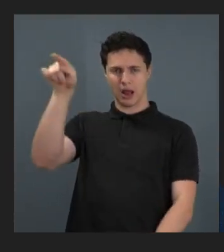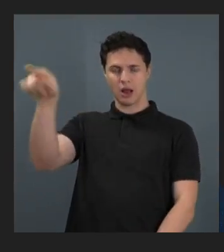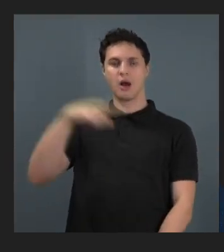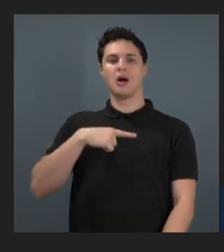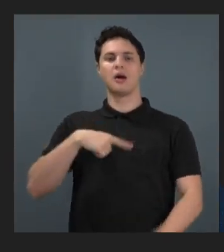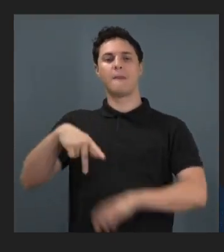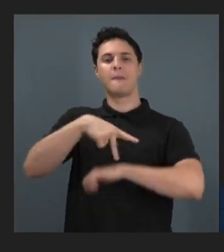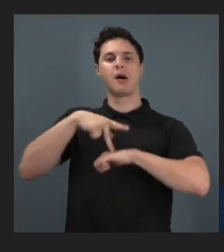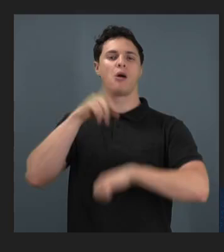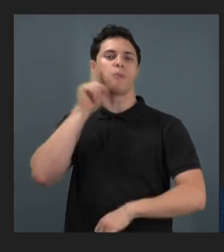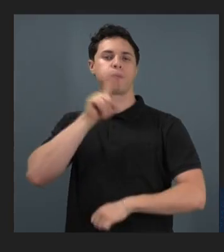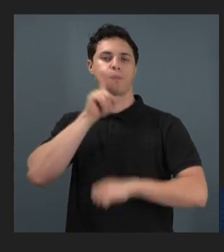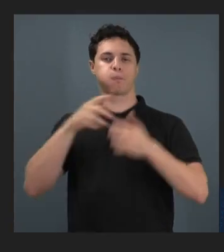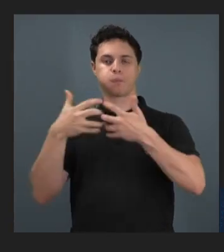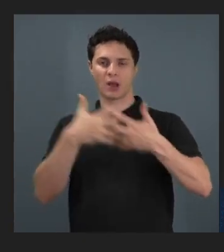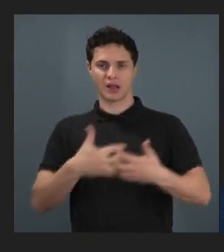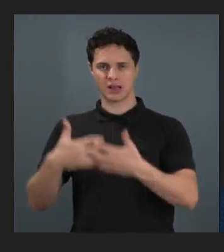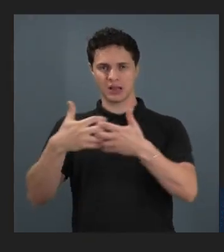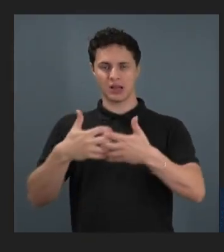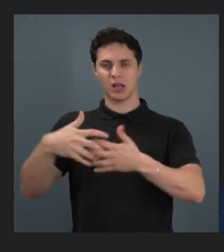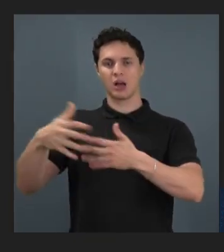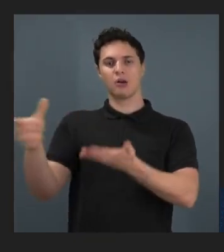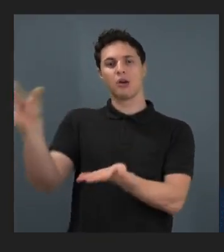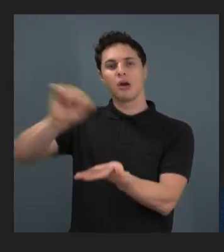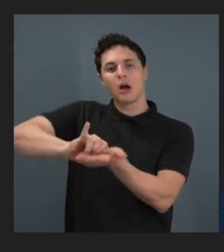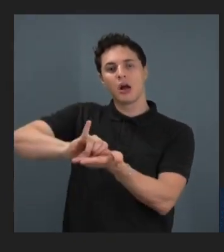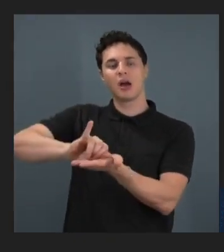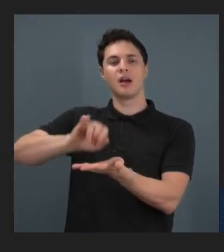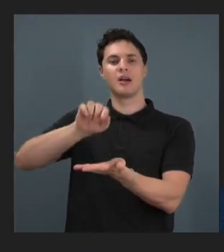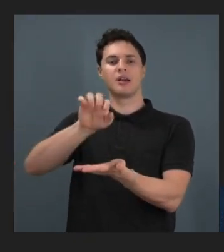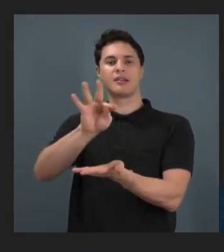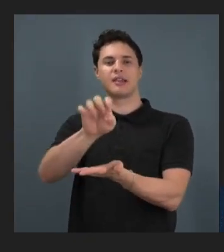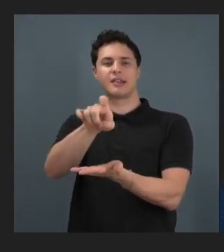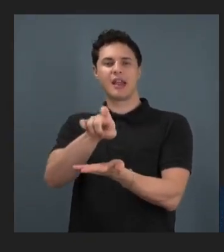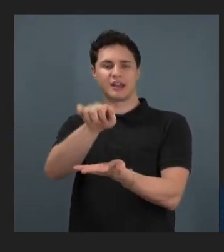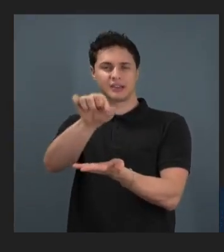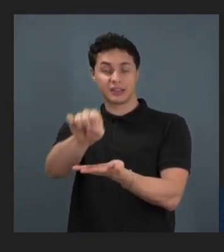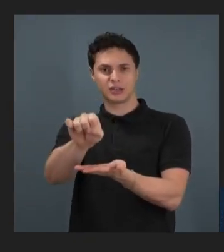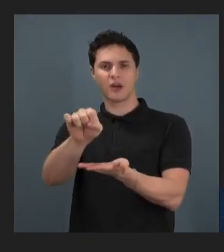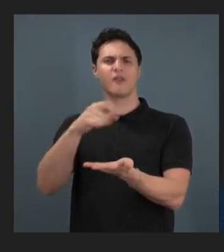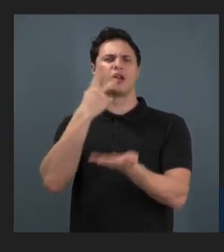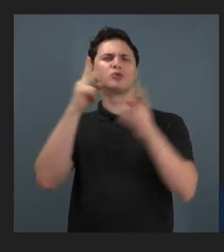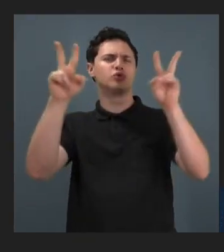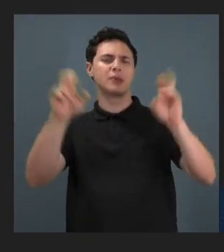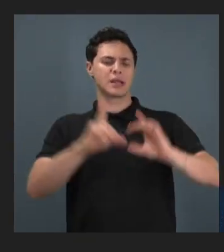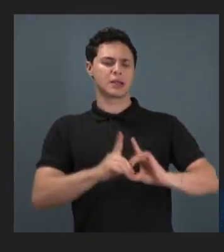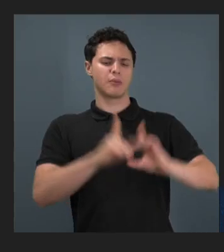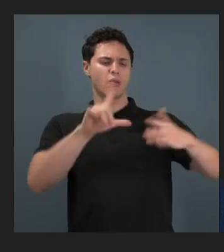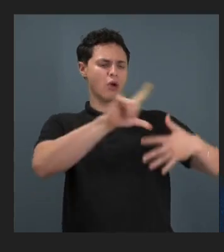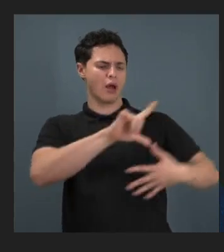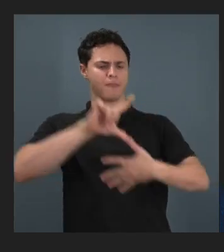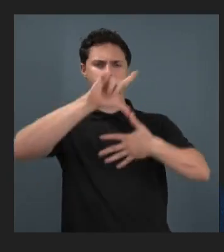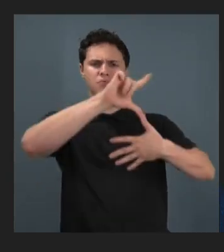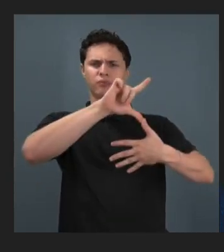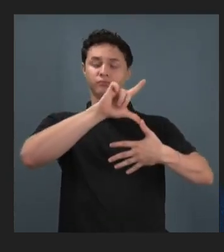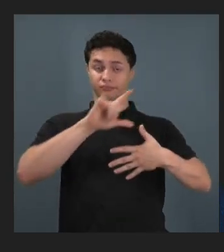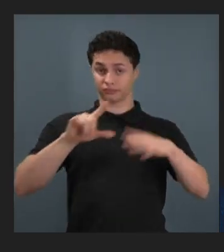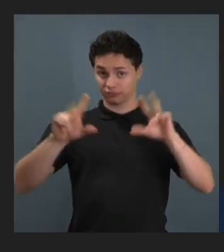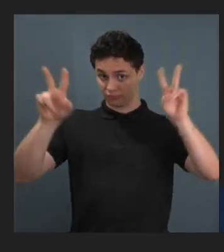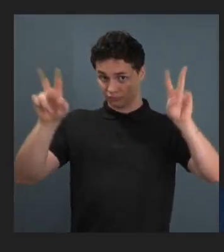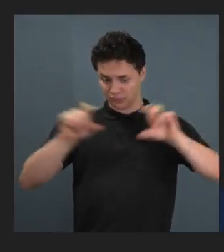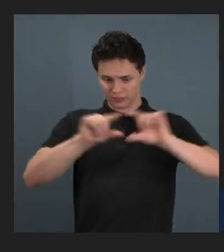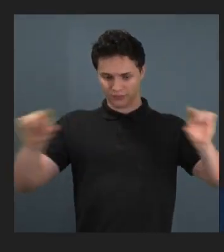a democracia na América Latina, intitulado, abro aspas, livrando-se de